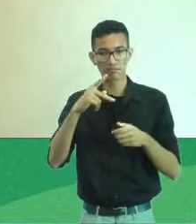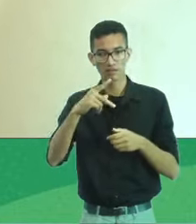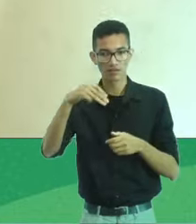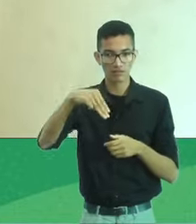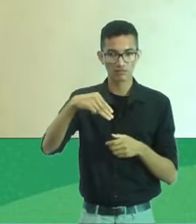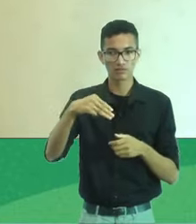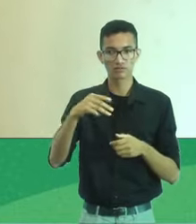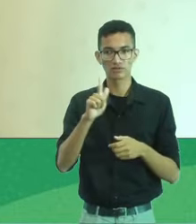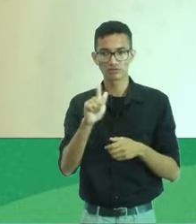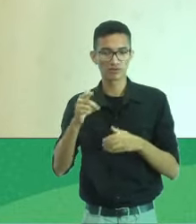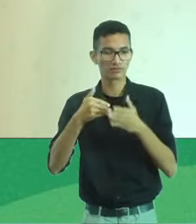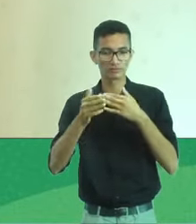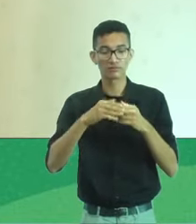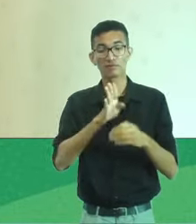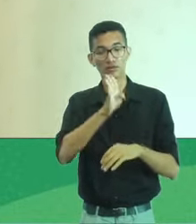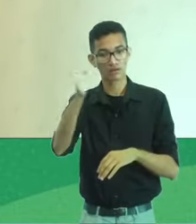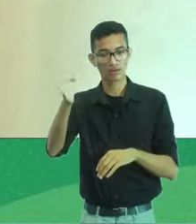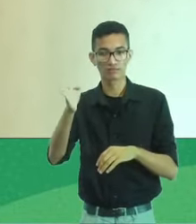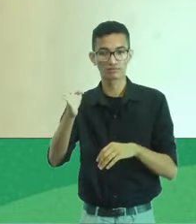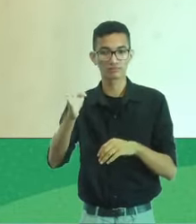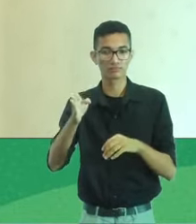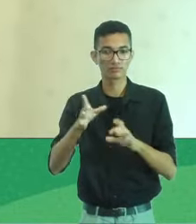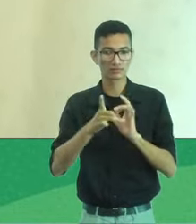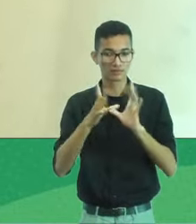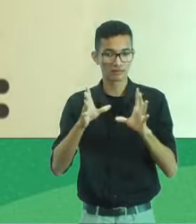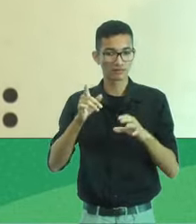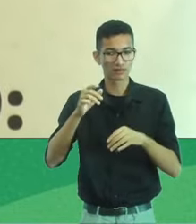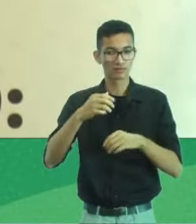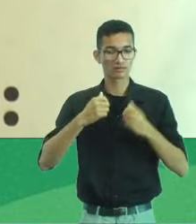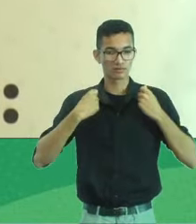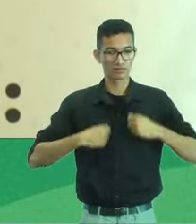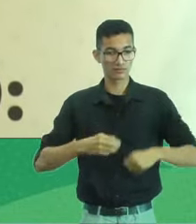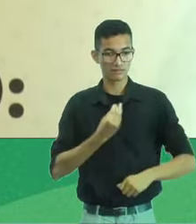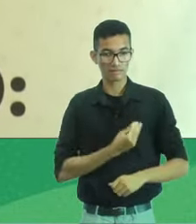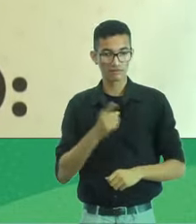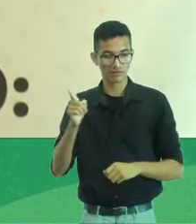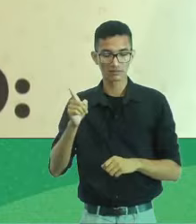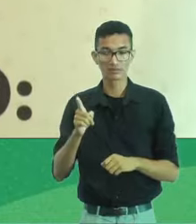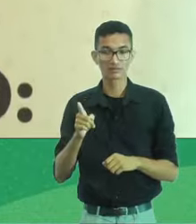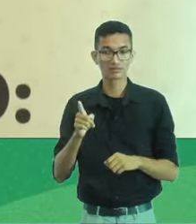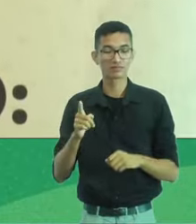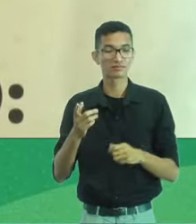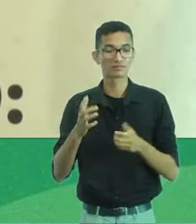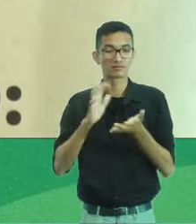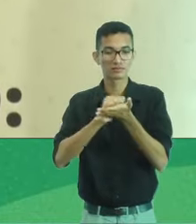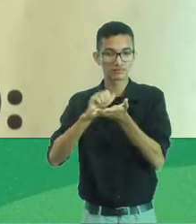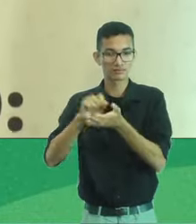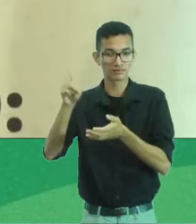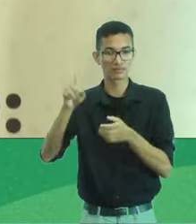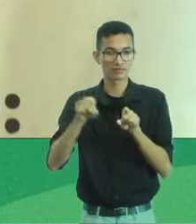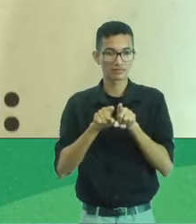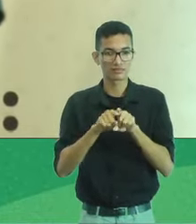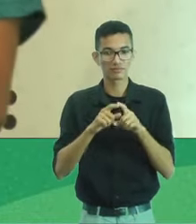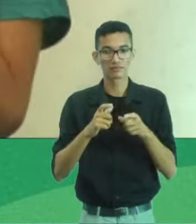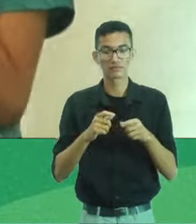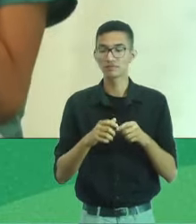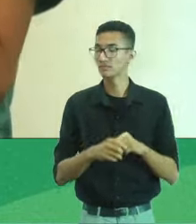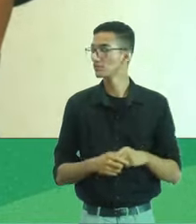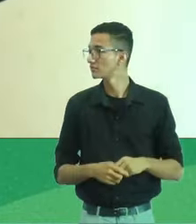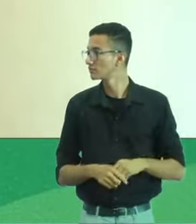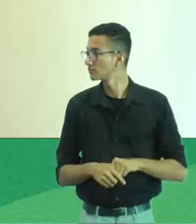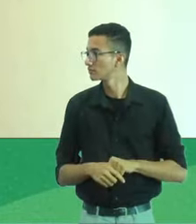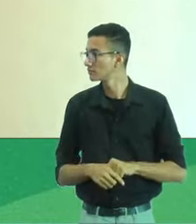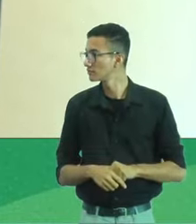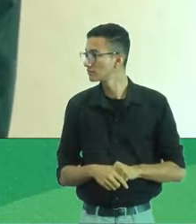dar uma passada por lá as camisas estarão lá além das credenciais também e as cordinhas mas é só entrega aqui para